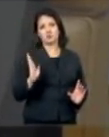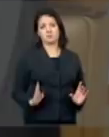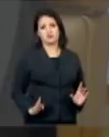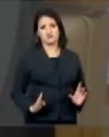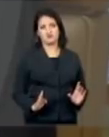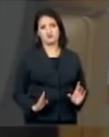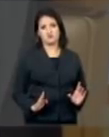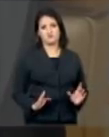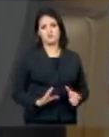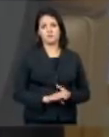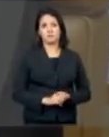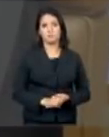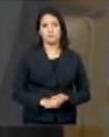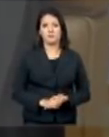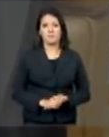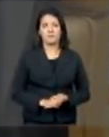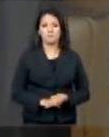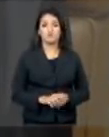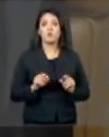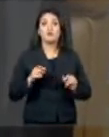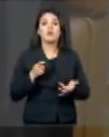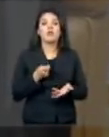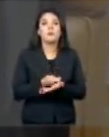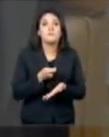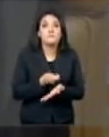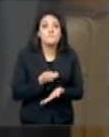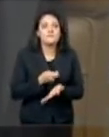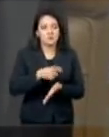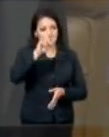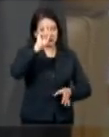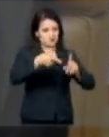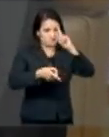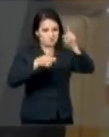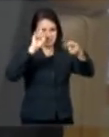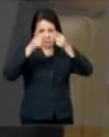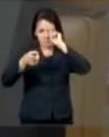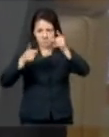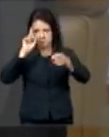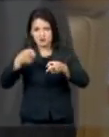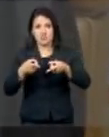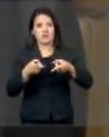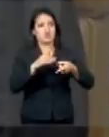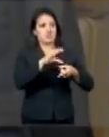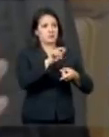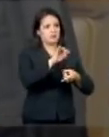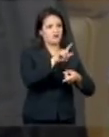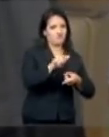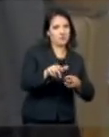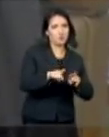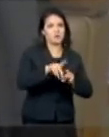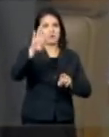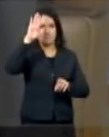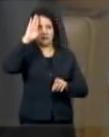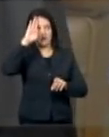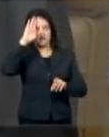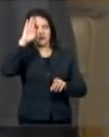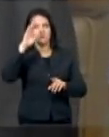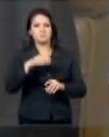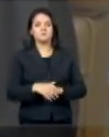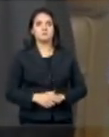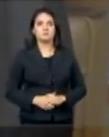estatal que impõe a civis a autoridade disse lise autoridades militares não importa